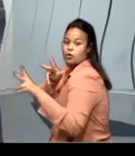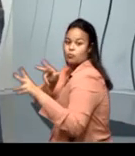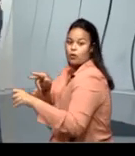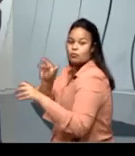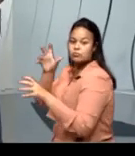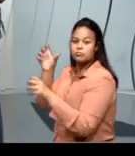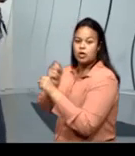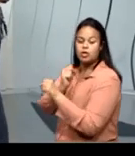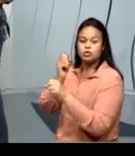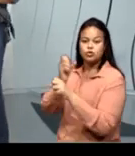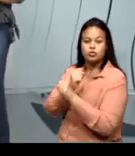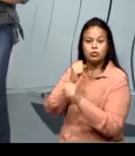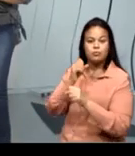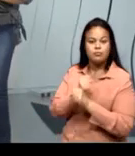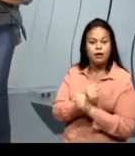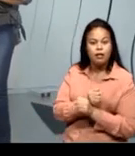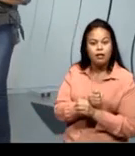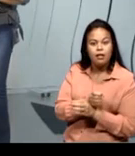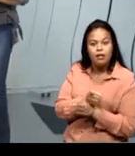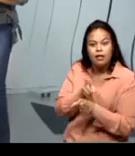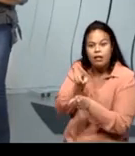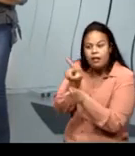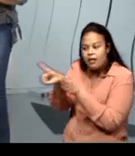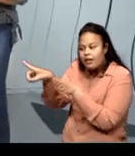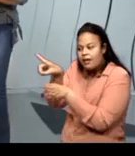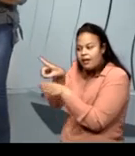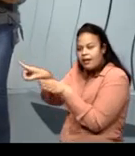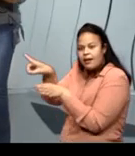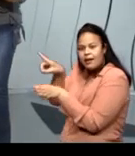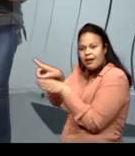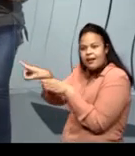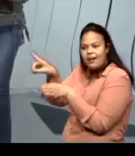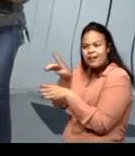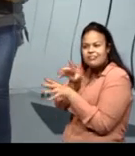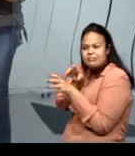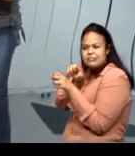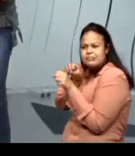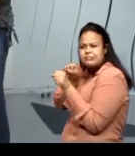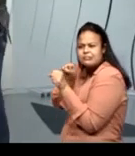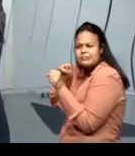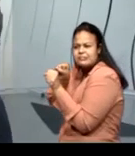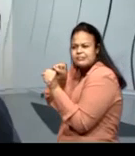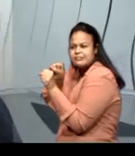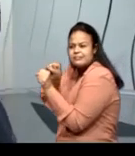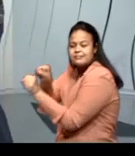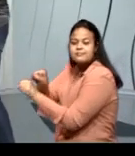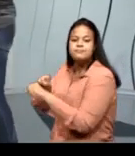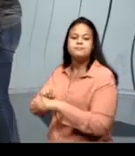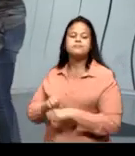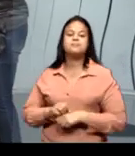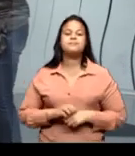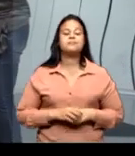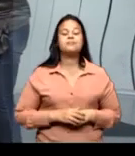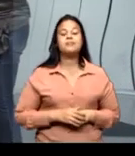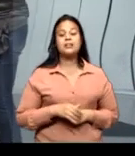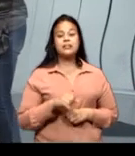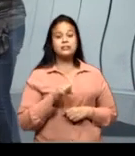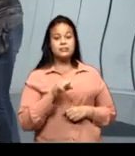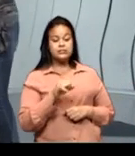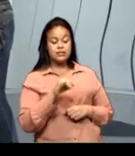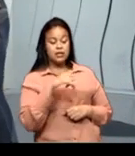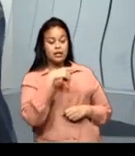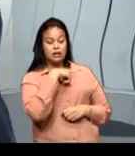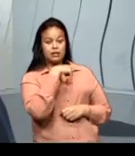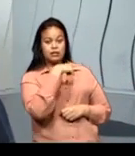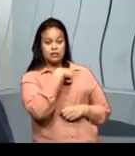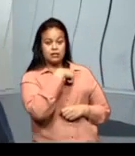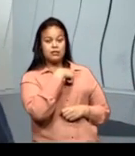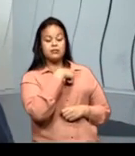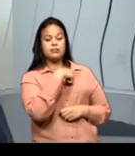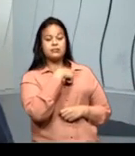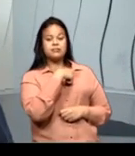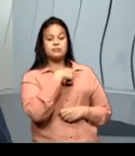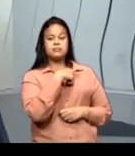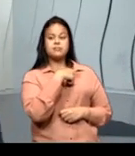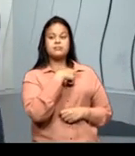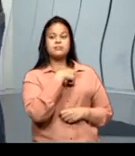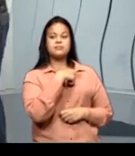soma dos 2 valores, certo? Agora, se eu tiver